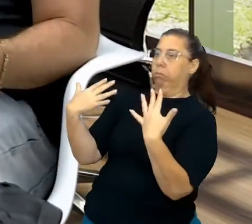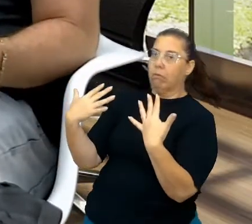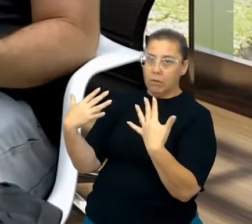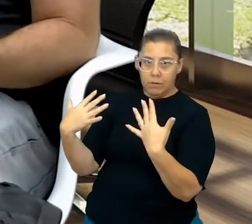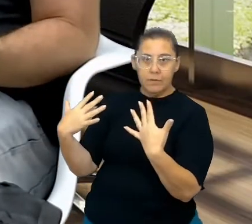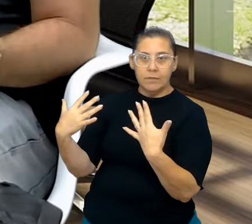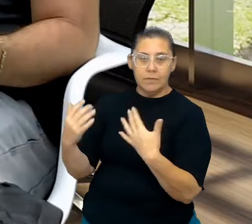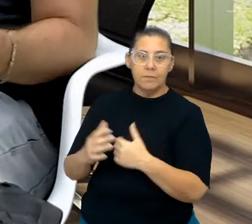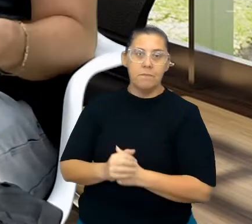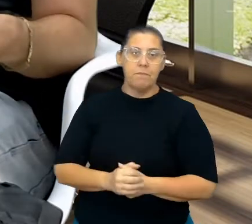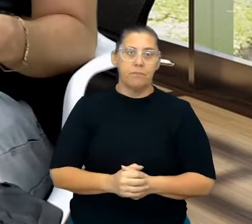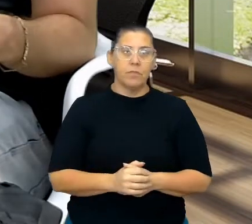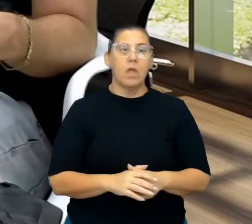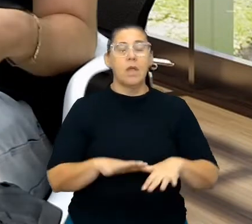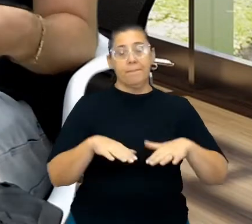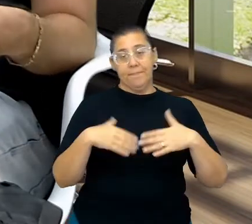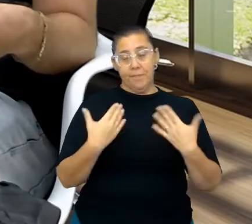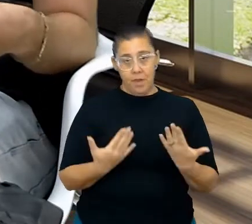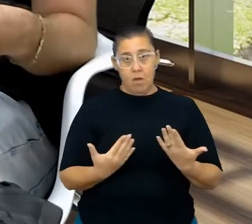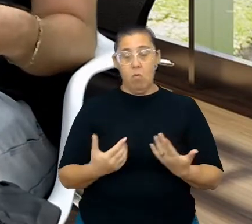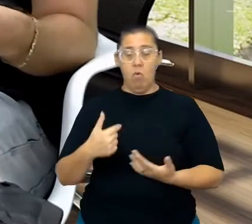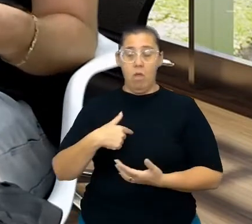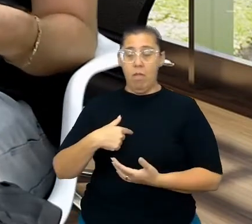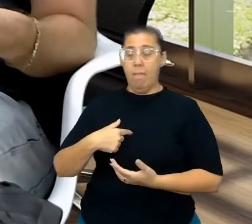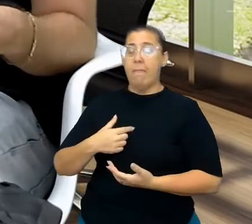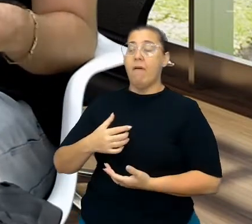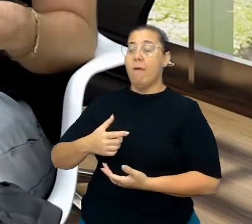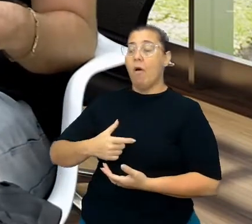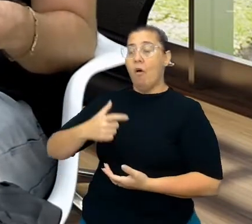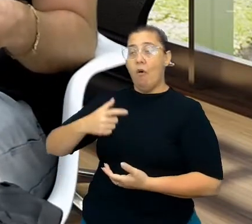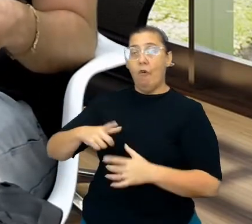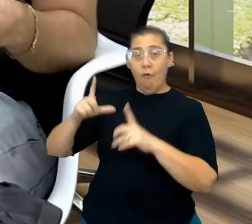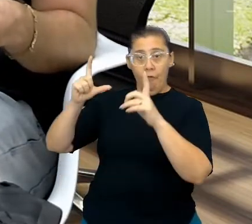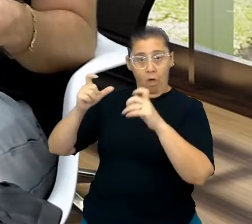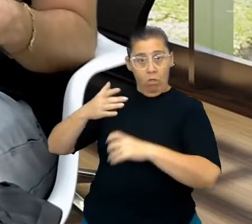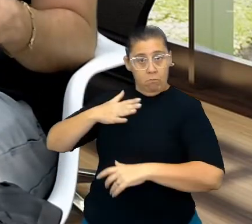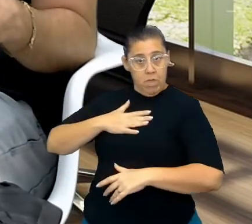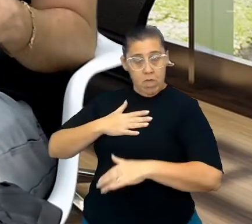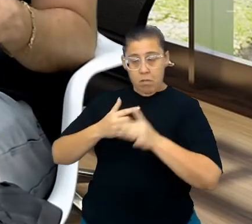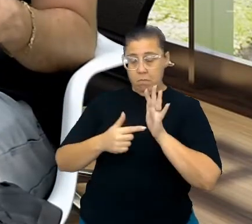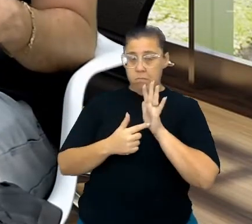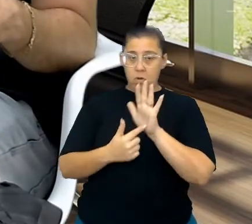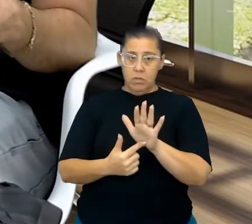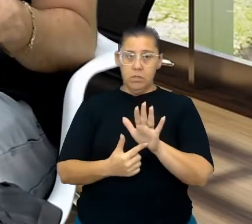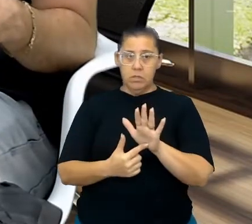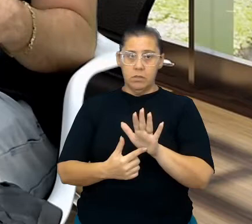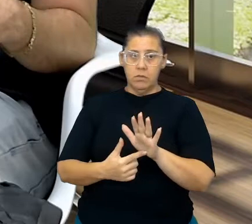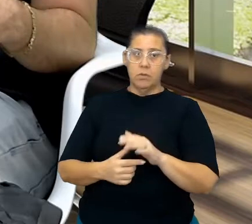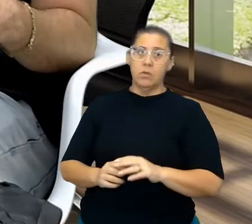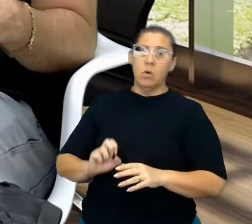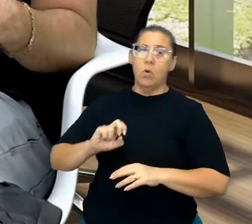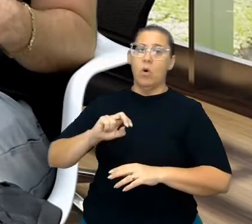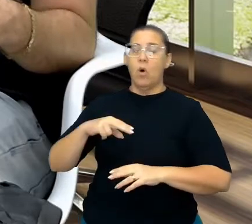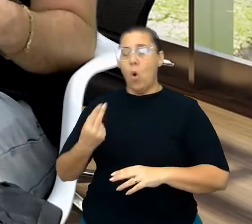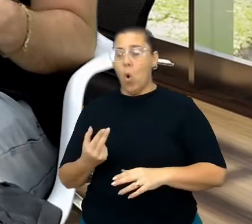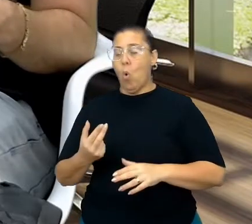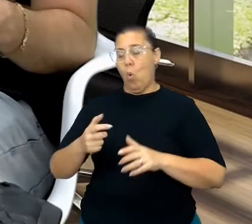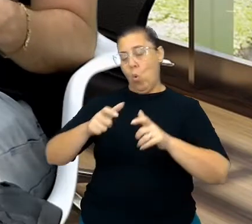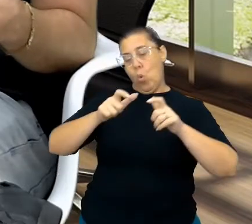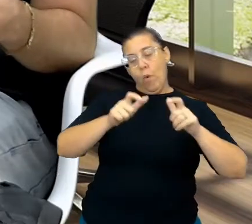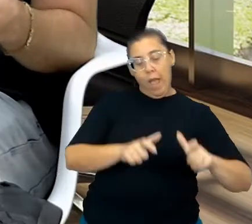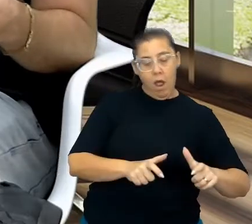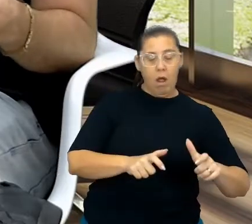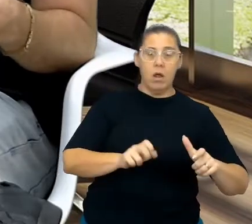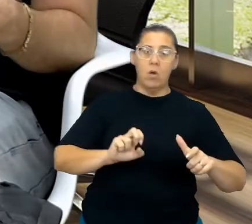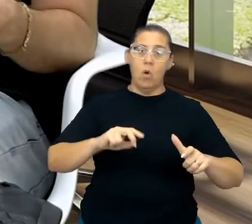Eu acho assim, quando eu posto uma foto minha, eu tô falando... ou eu tô em um lugar, ou